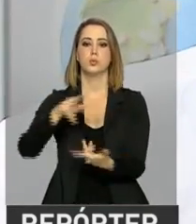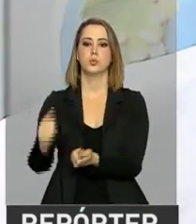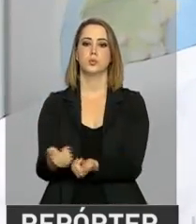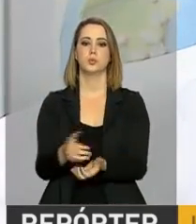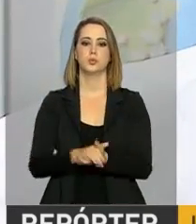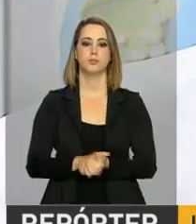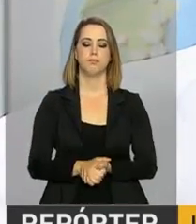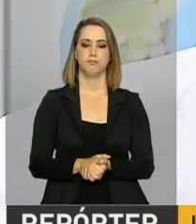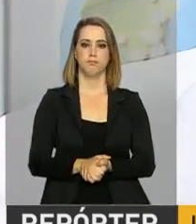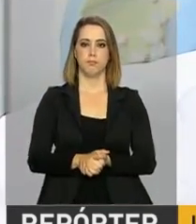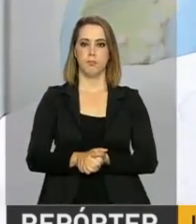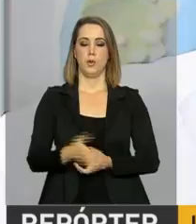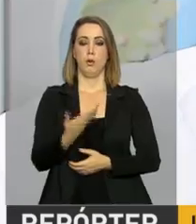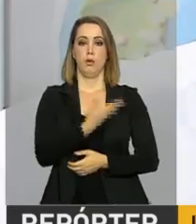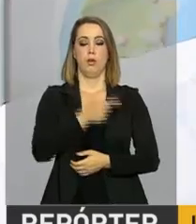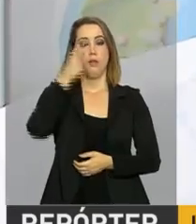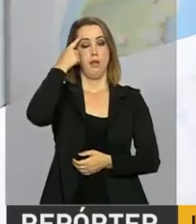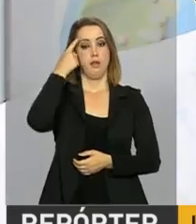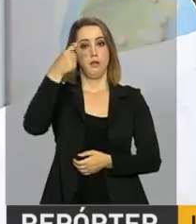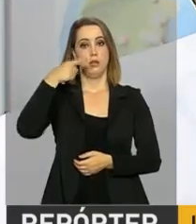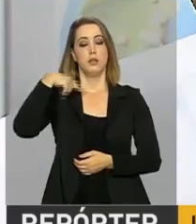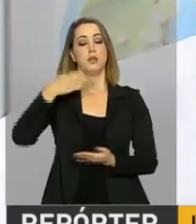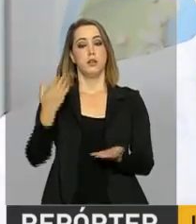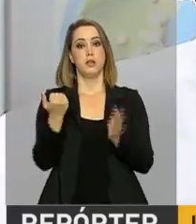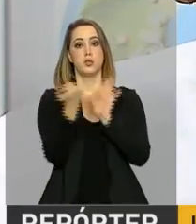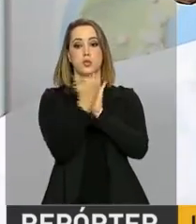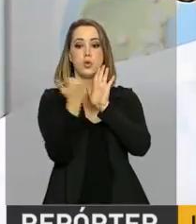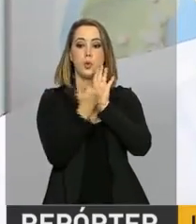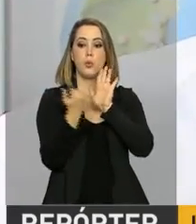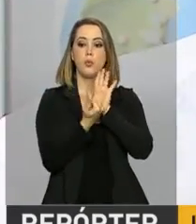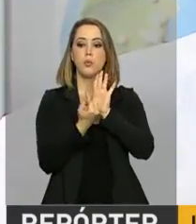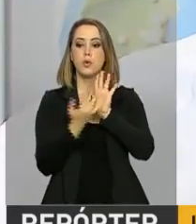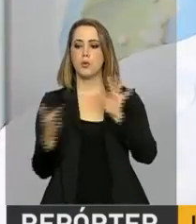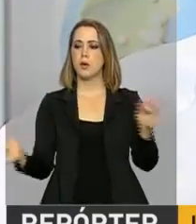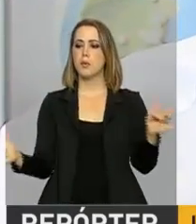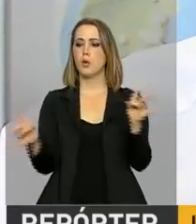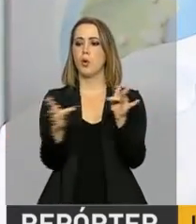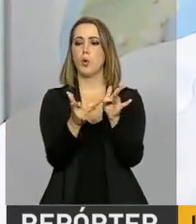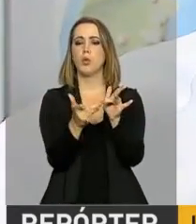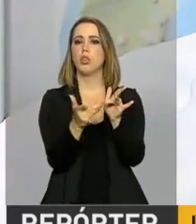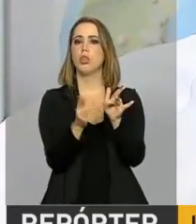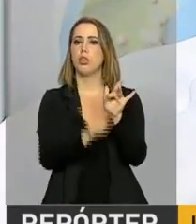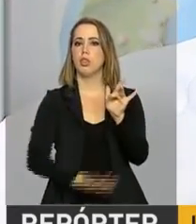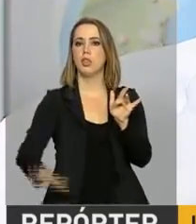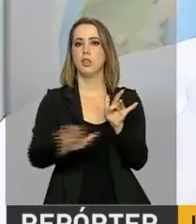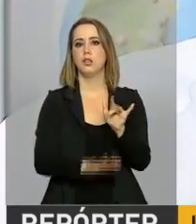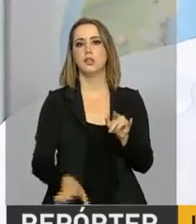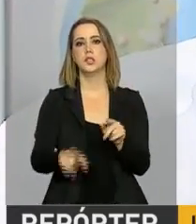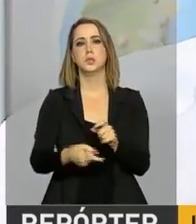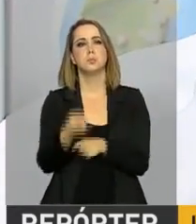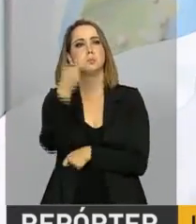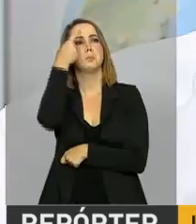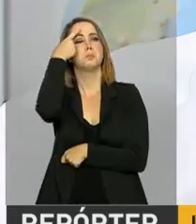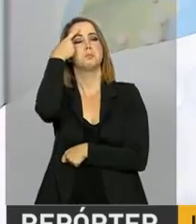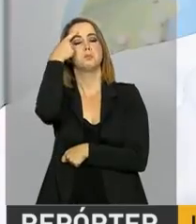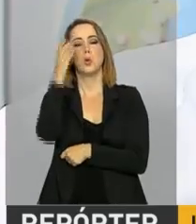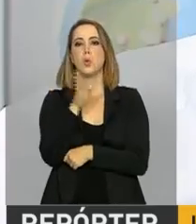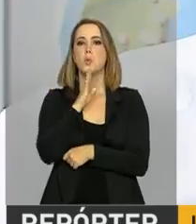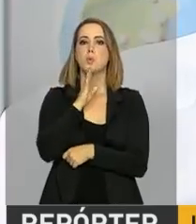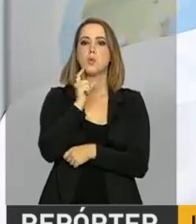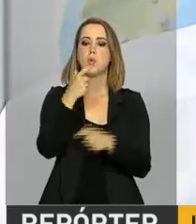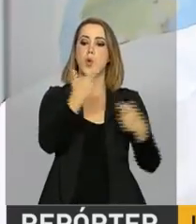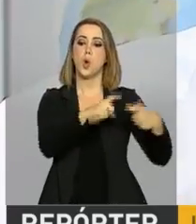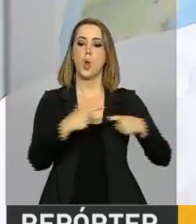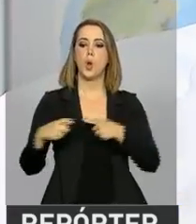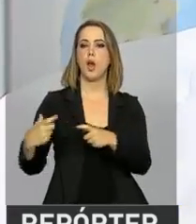é o programa ele atinja as crianças e essas crianças vão se conscientizando em nível